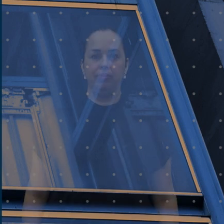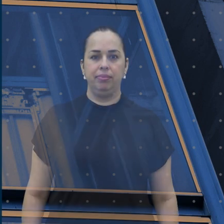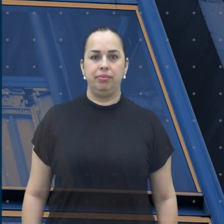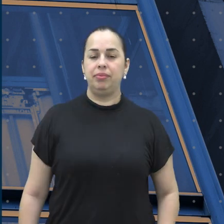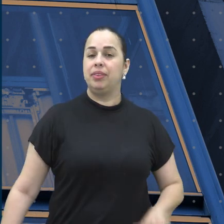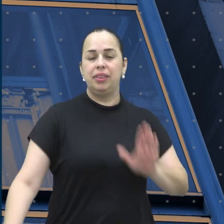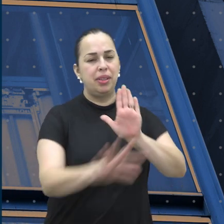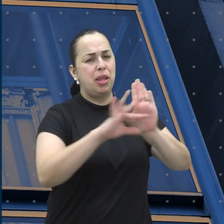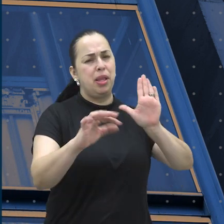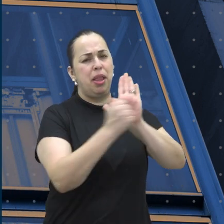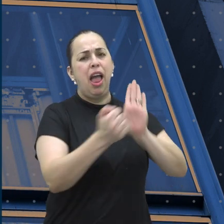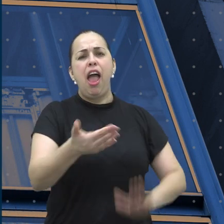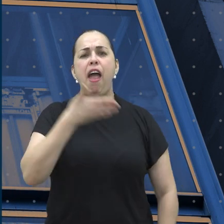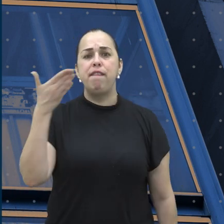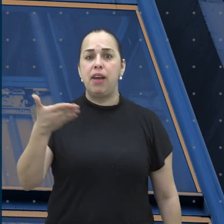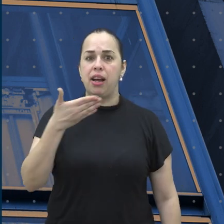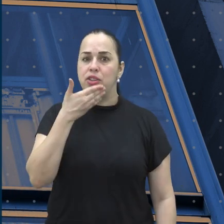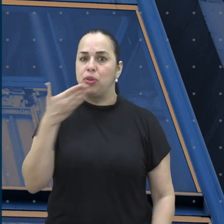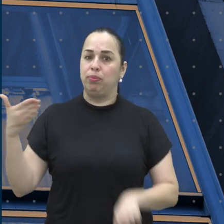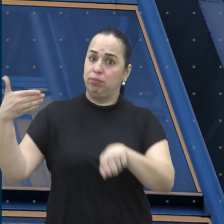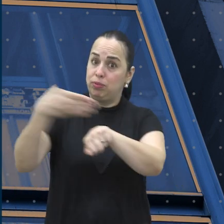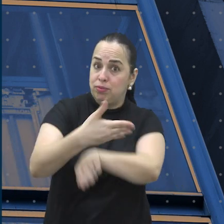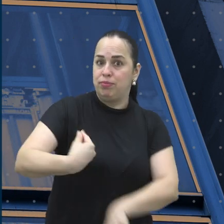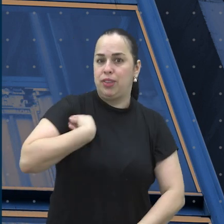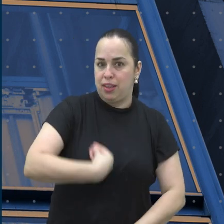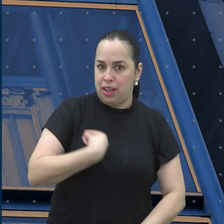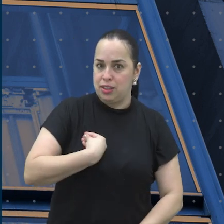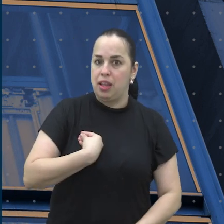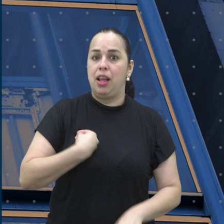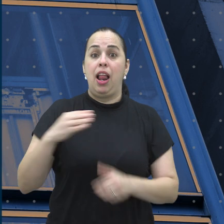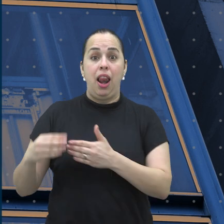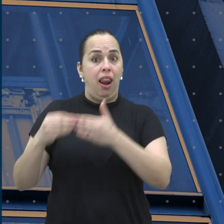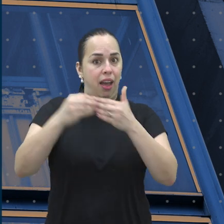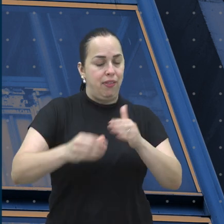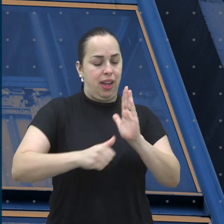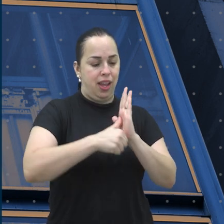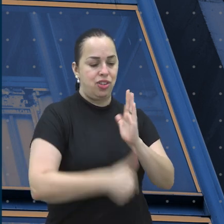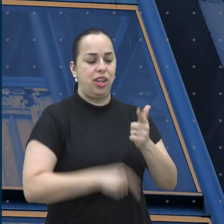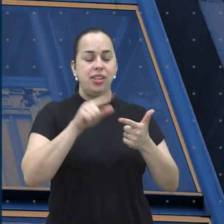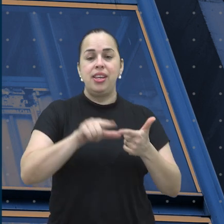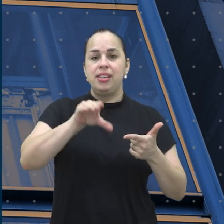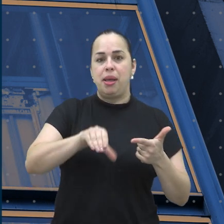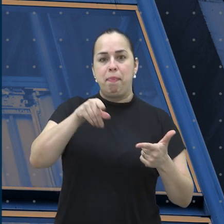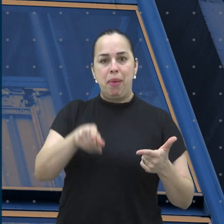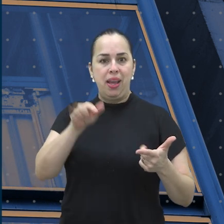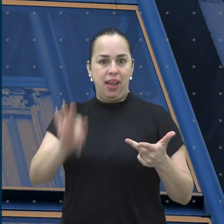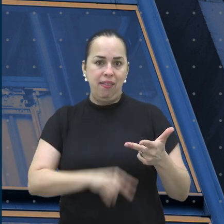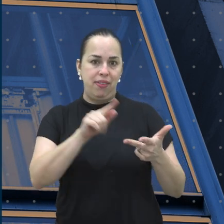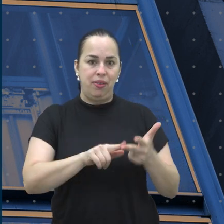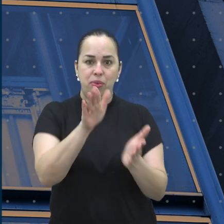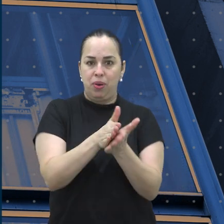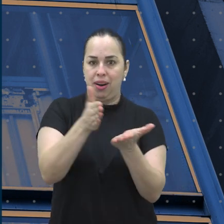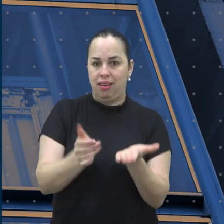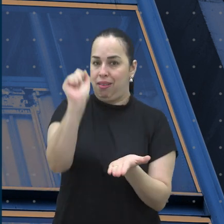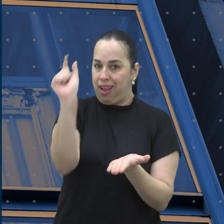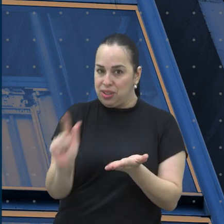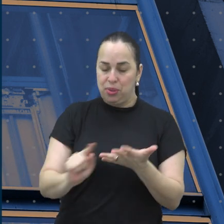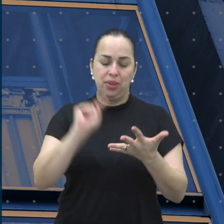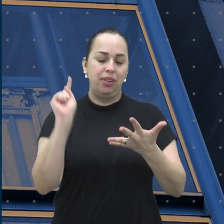telemarketing. Para se candidatar é fácil, é só comparecer ao PAT levando RG, CPF,